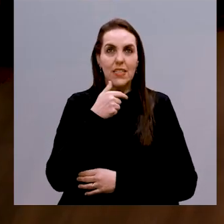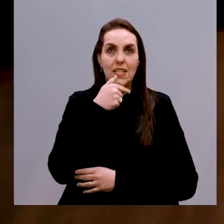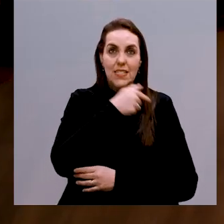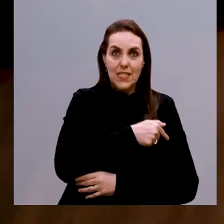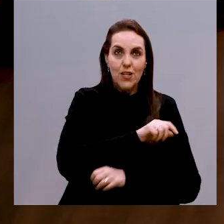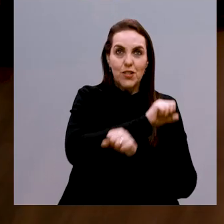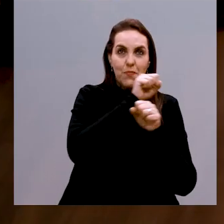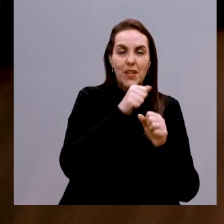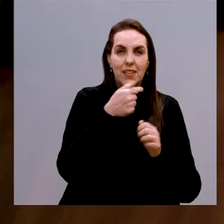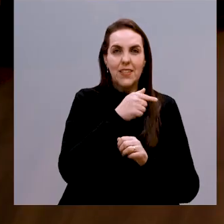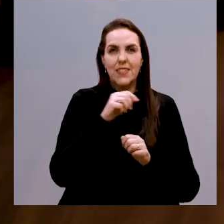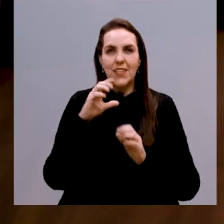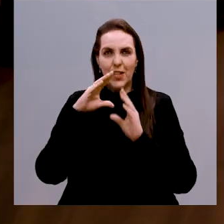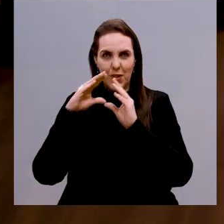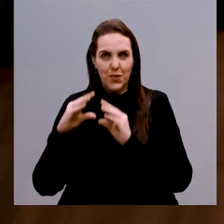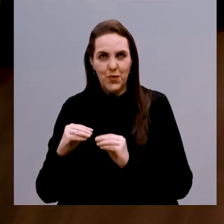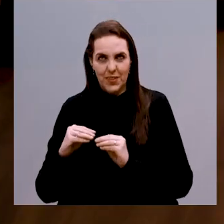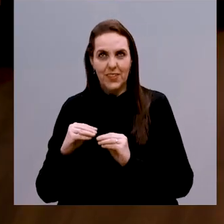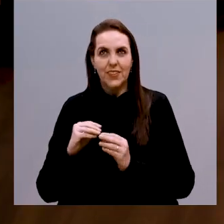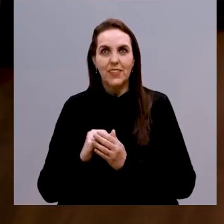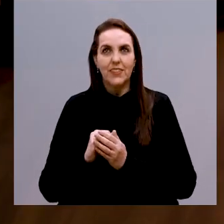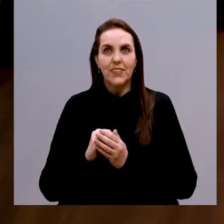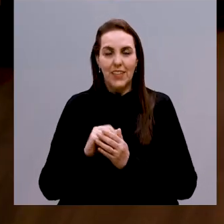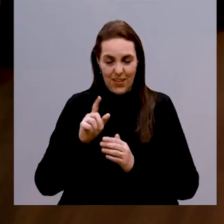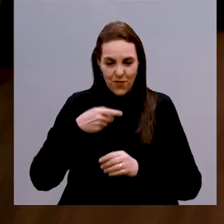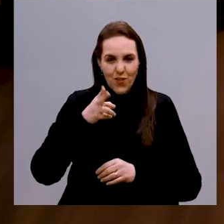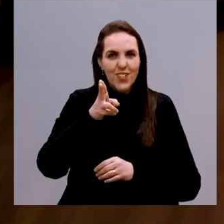das 7 às 7. Isso, Bruna, tá tudo certo, então.